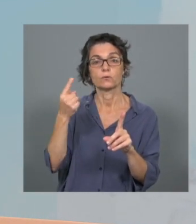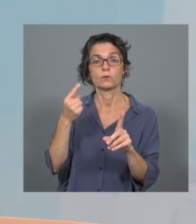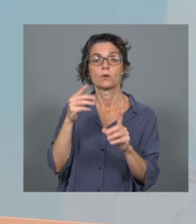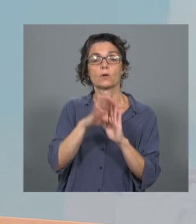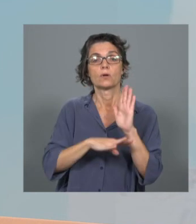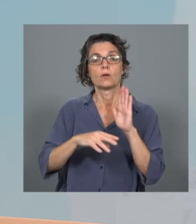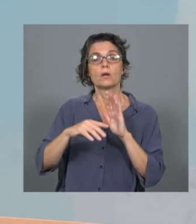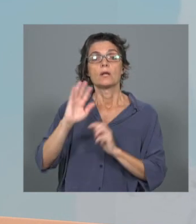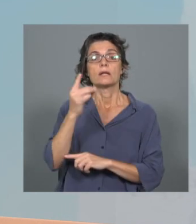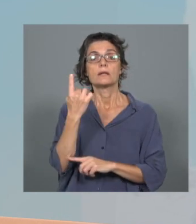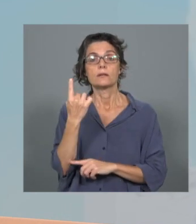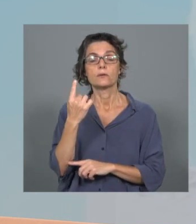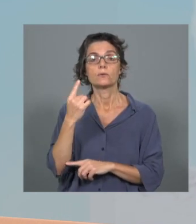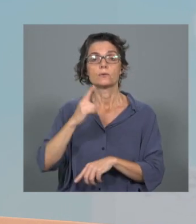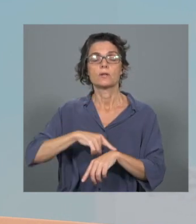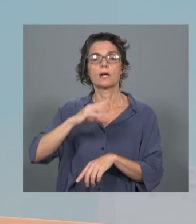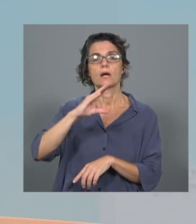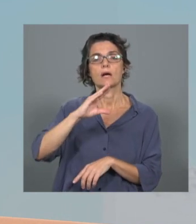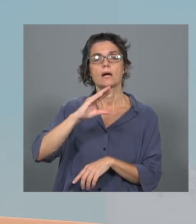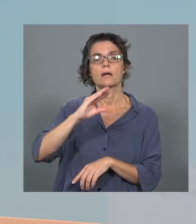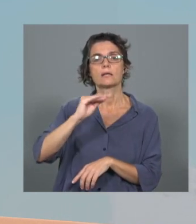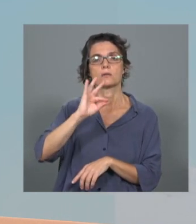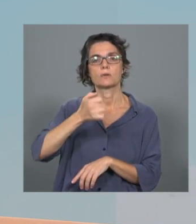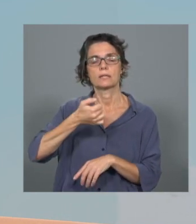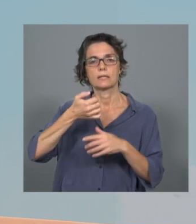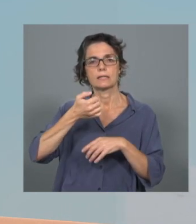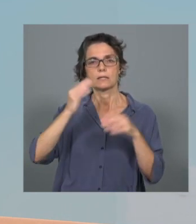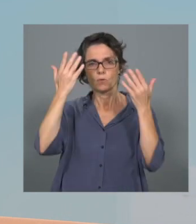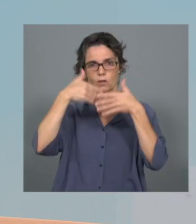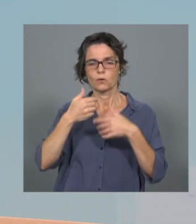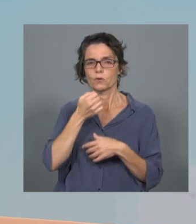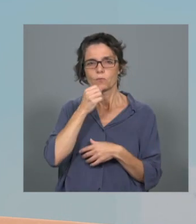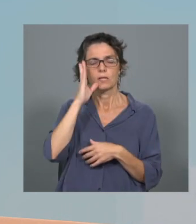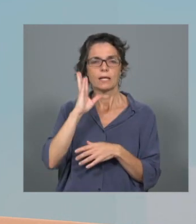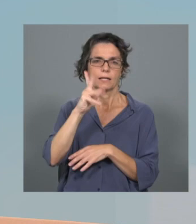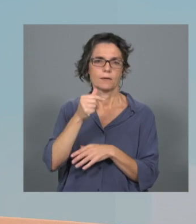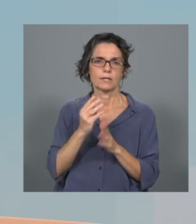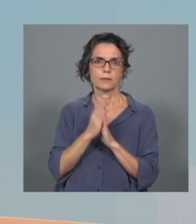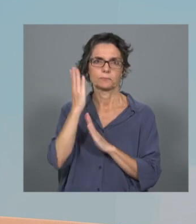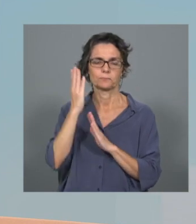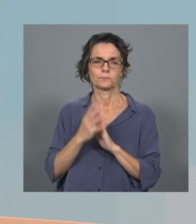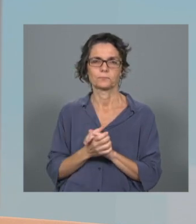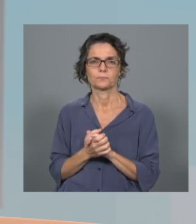Antena 1 pelas 22h45. Votos de uma ótima tarde e até amanhã, se Deus quiser.